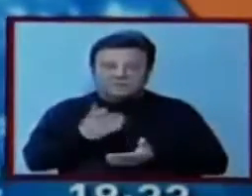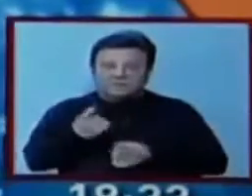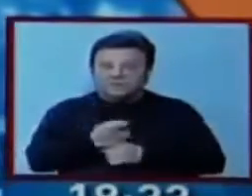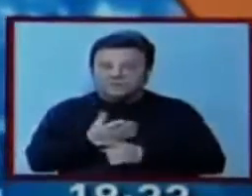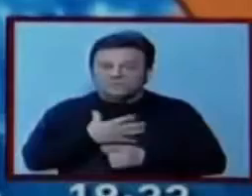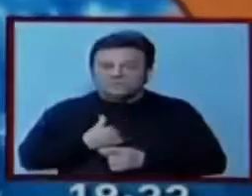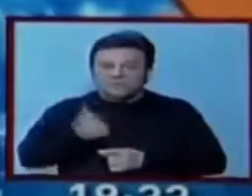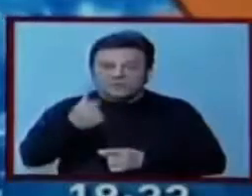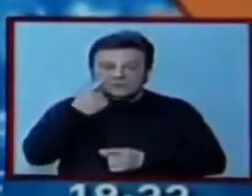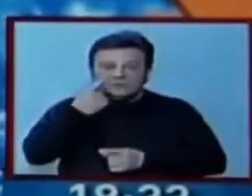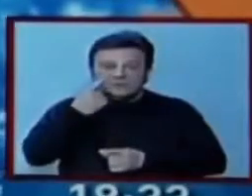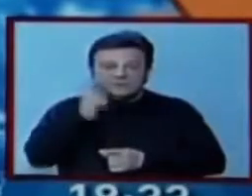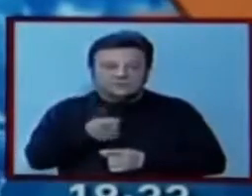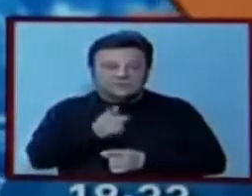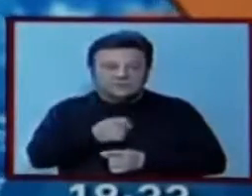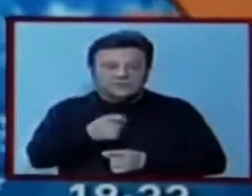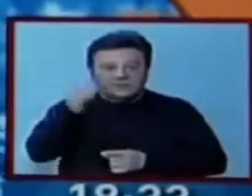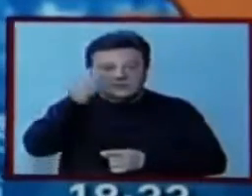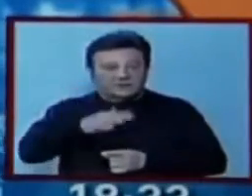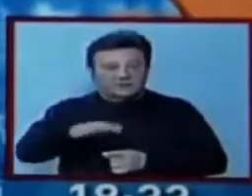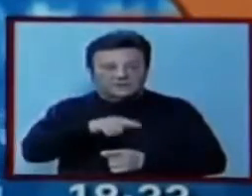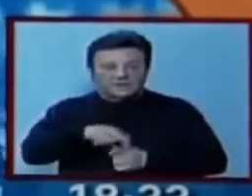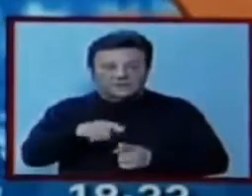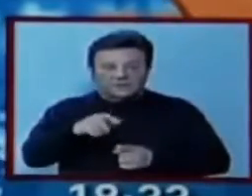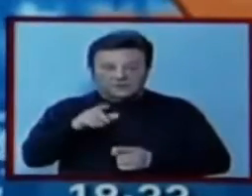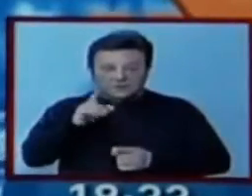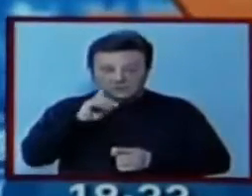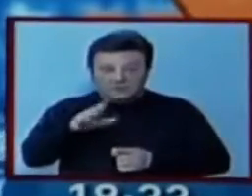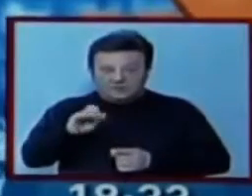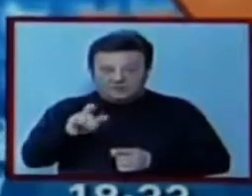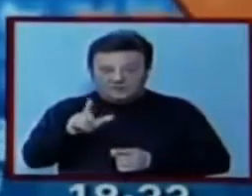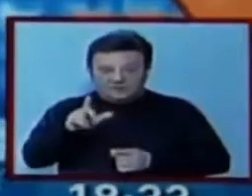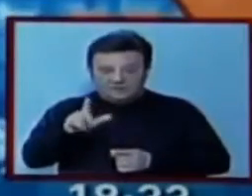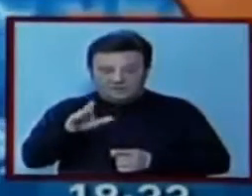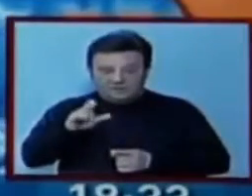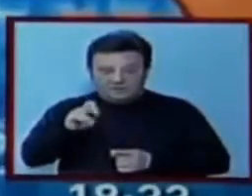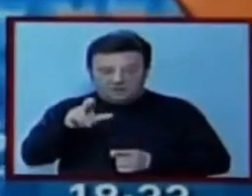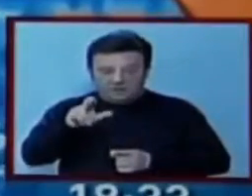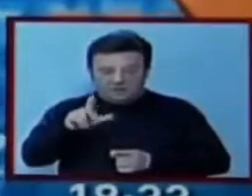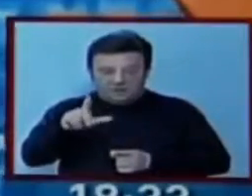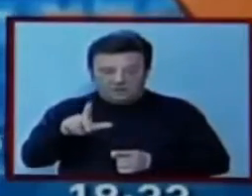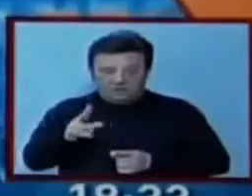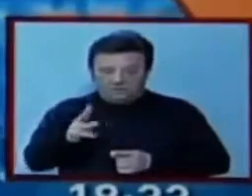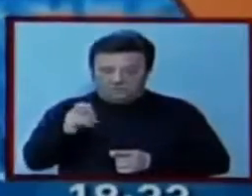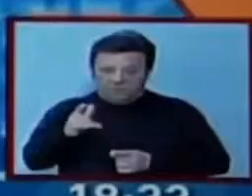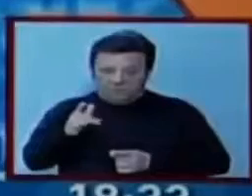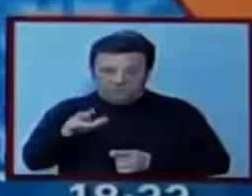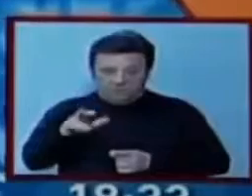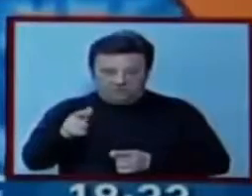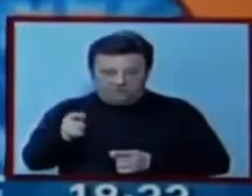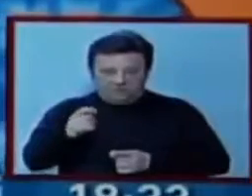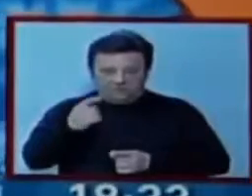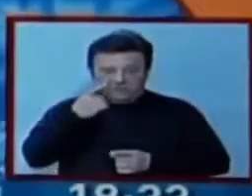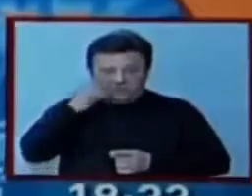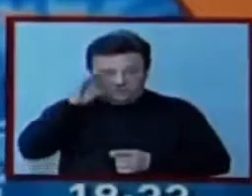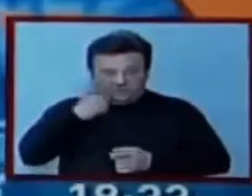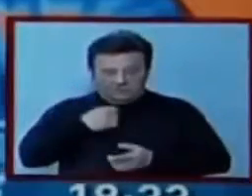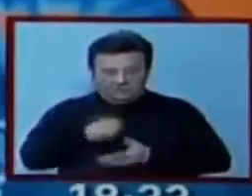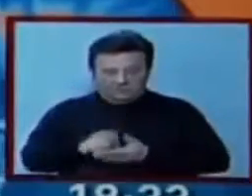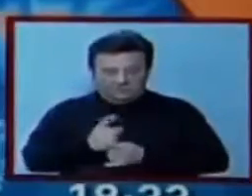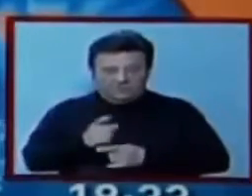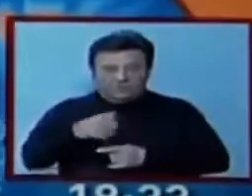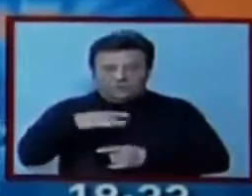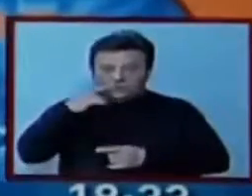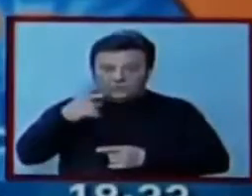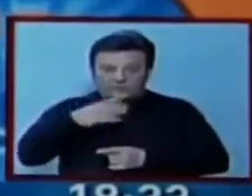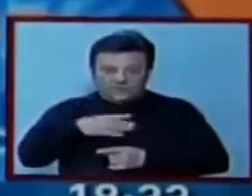mais gostaria de conhecer na região. Carl White diz que escreve com conhecimento de causa e que os turistas